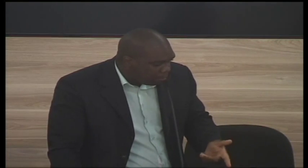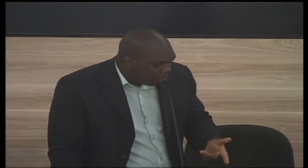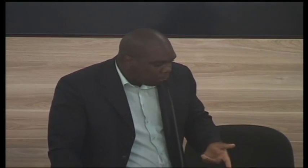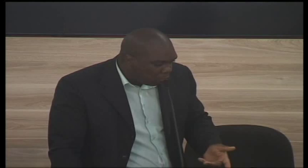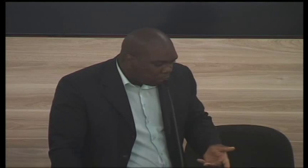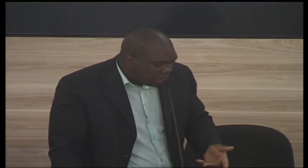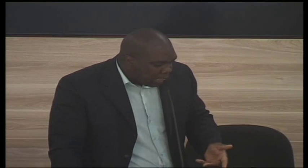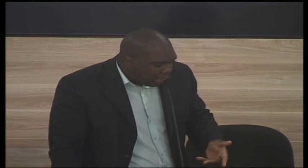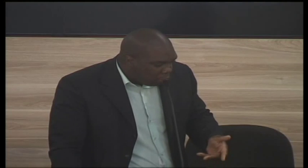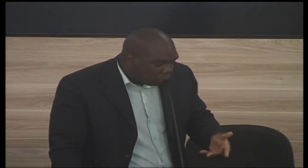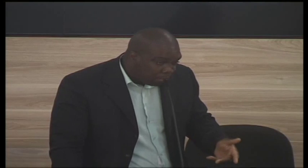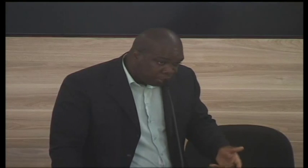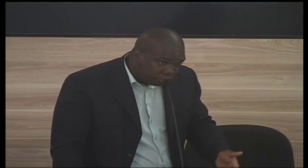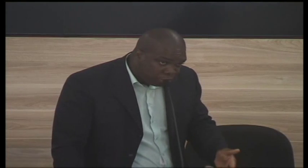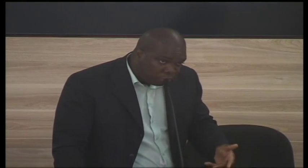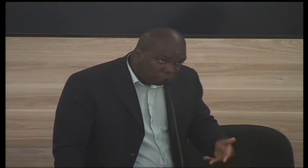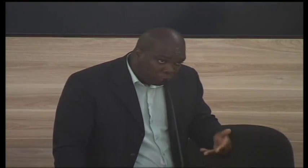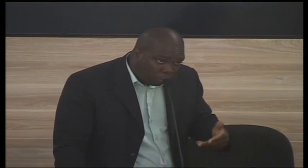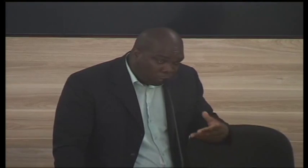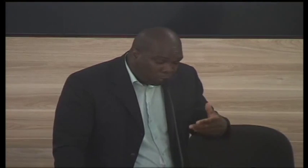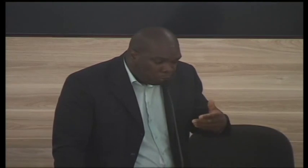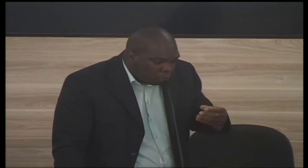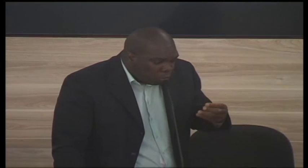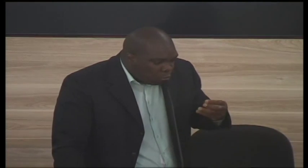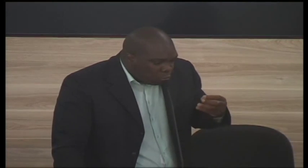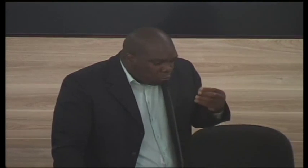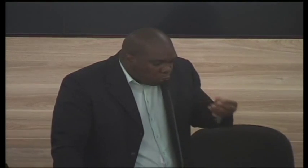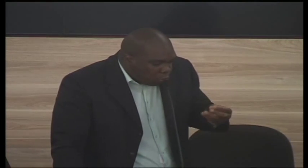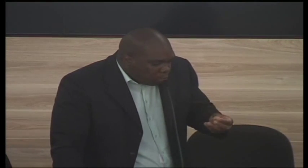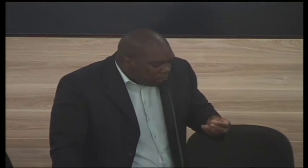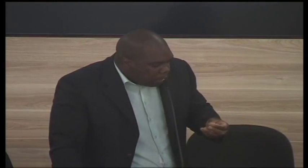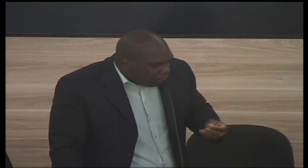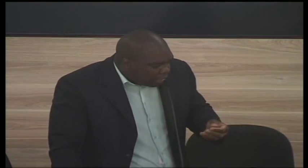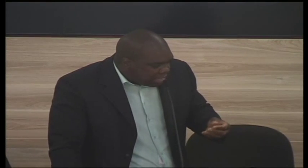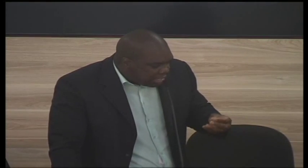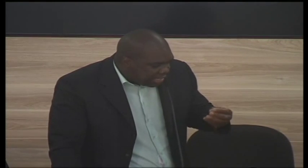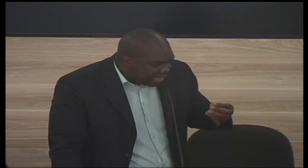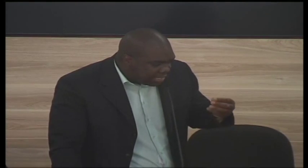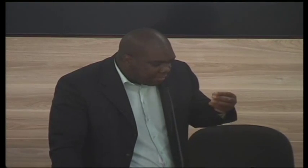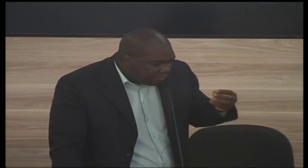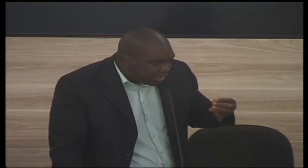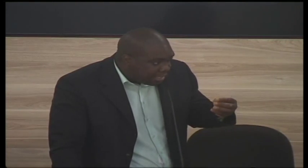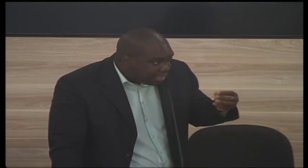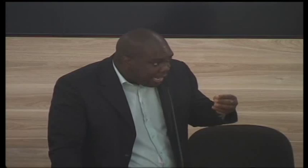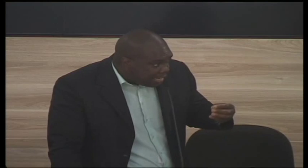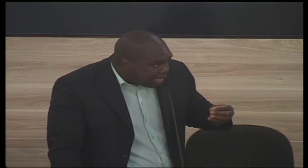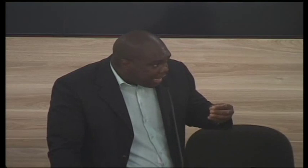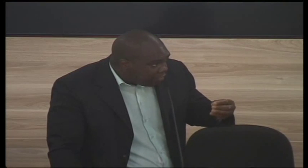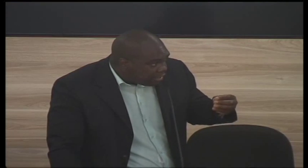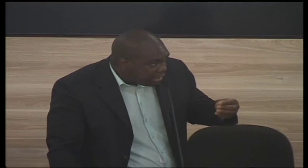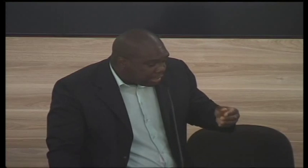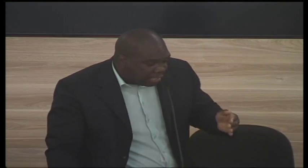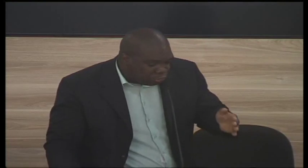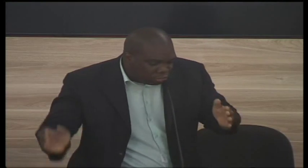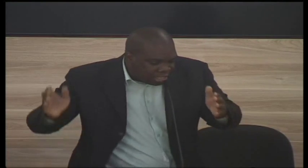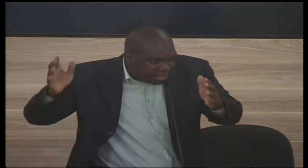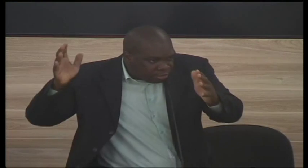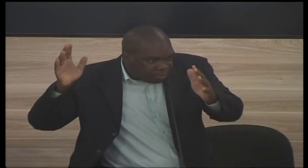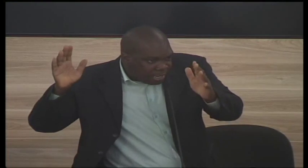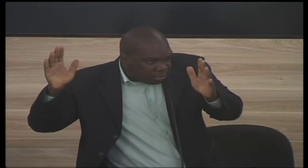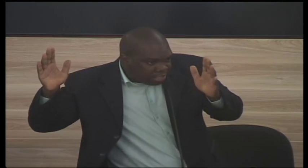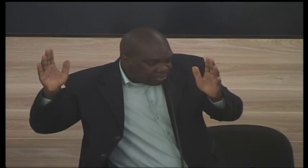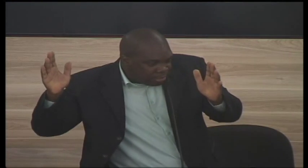deixa lixo, não tem problema algum. Agora, o absurdo, o cúmulo maior é se sinalizar em frente de 3 garagens, visto que